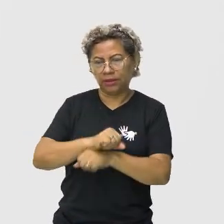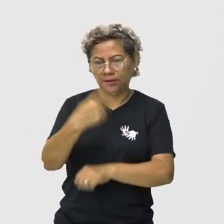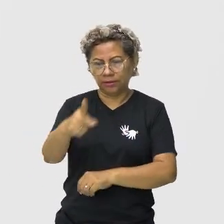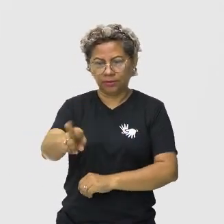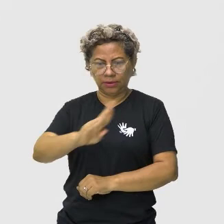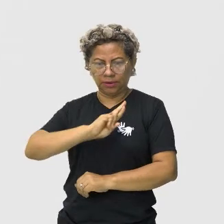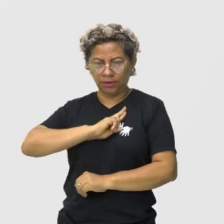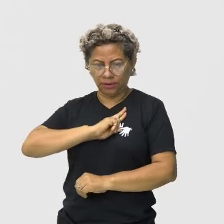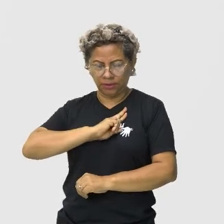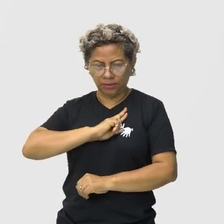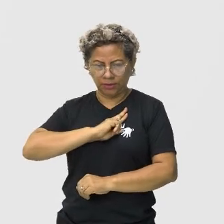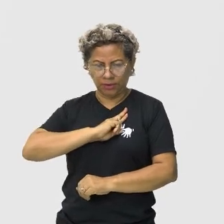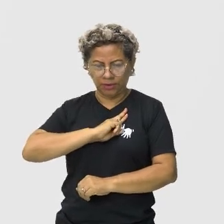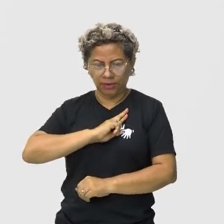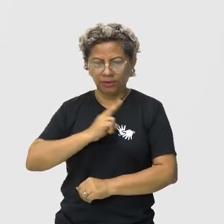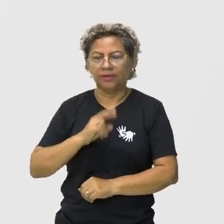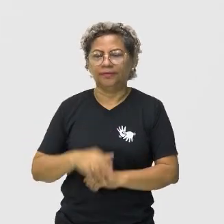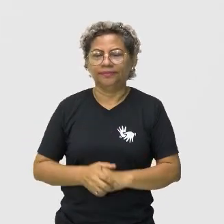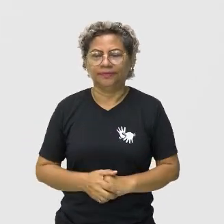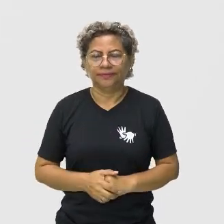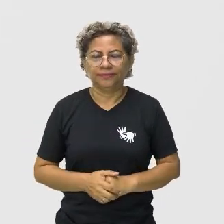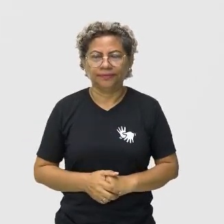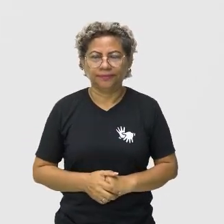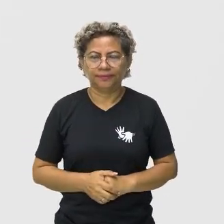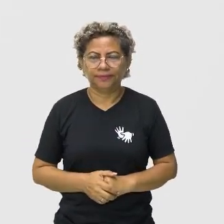retorno com a participação de vocês.